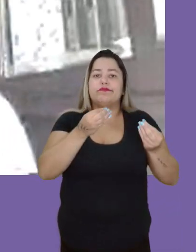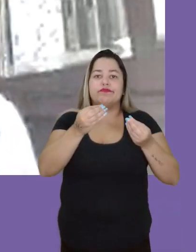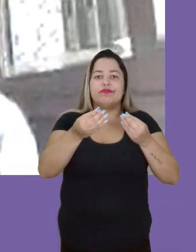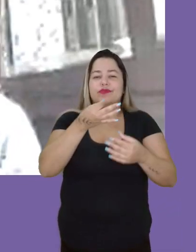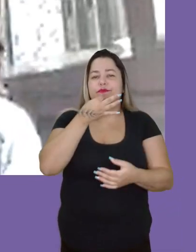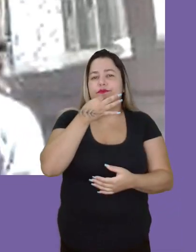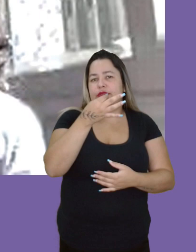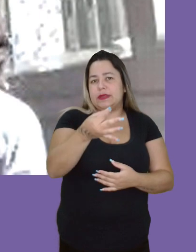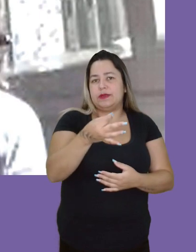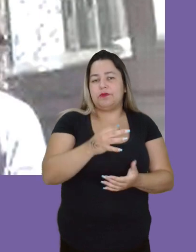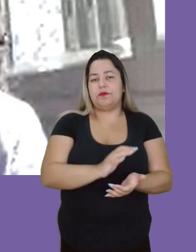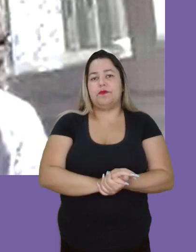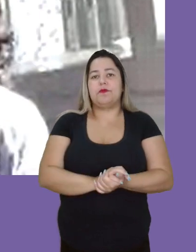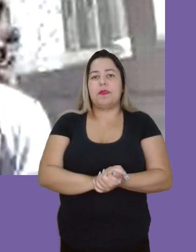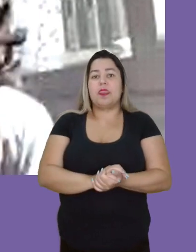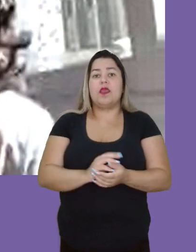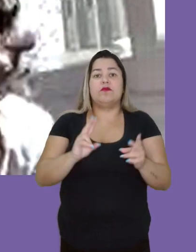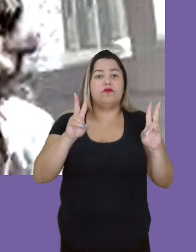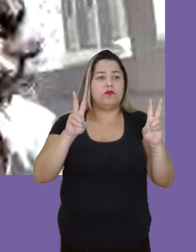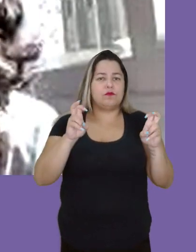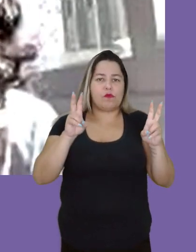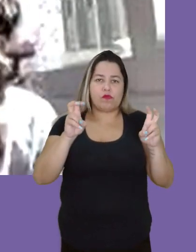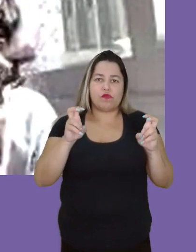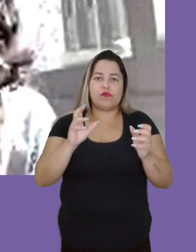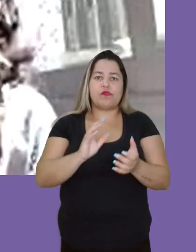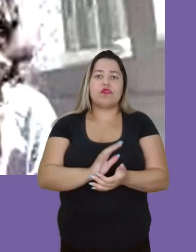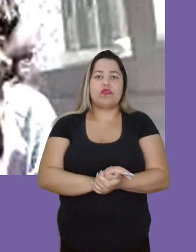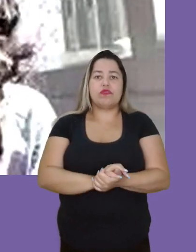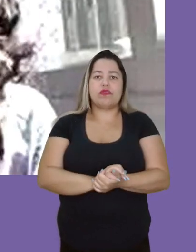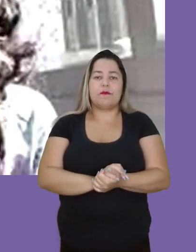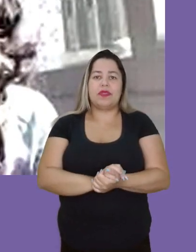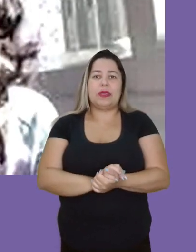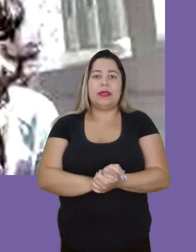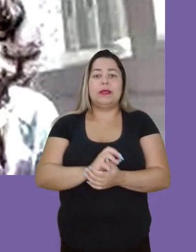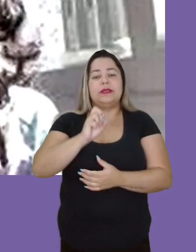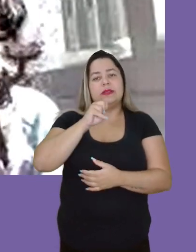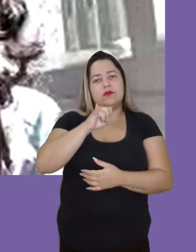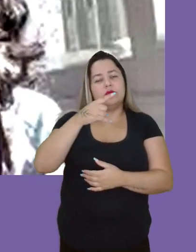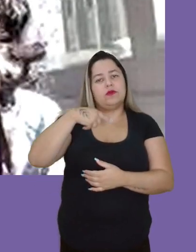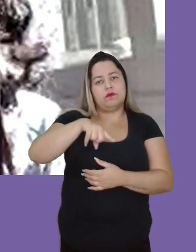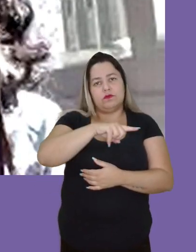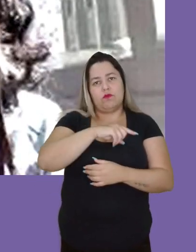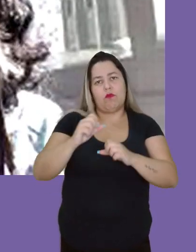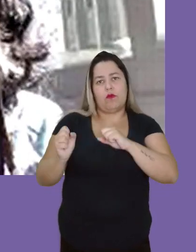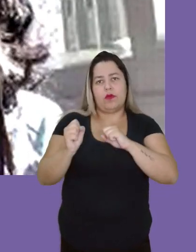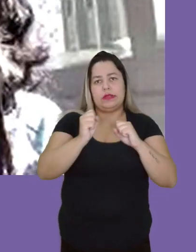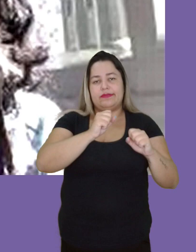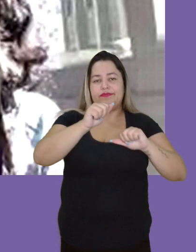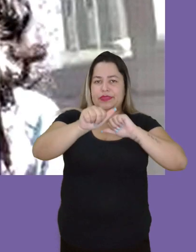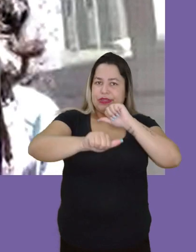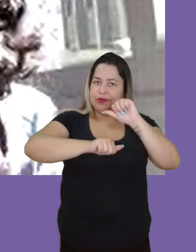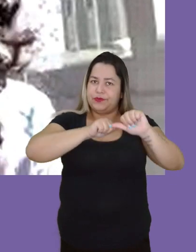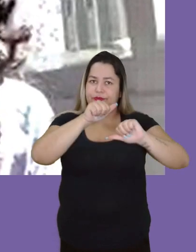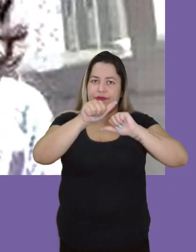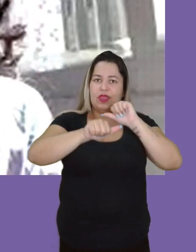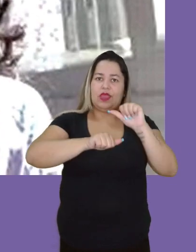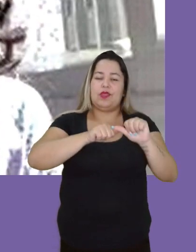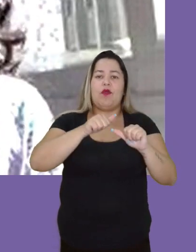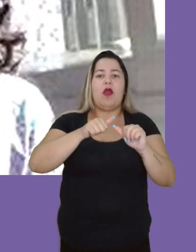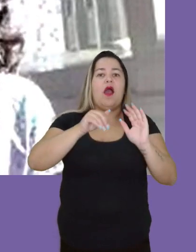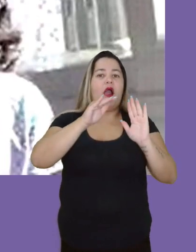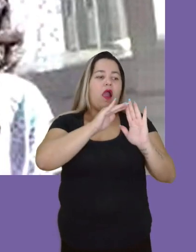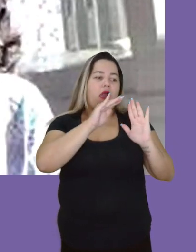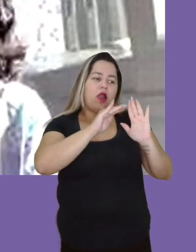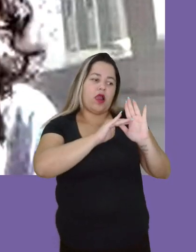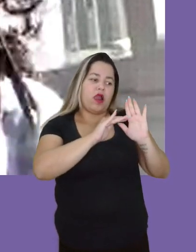de vocês sobre essa questão. Aí, se a gente puder, então, até mudar a ordem que a gente